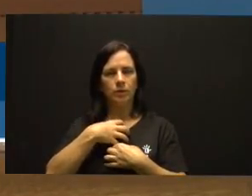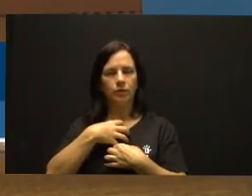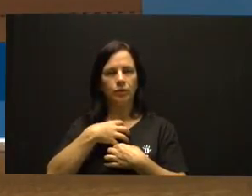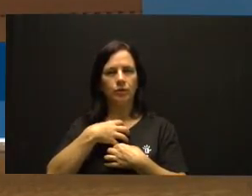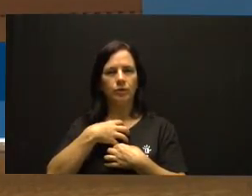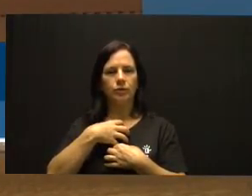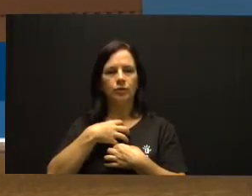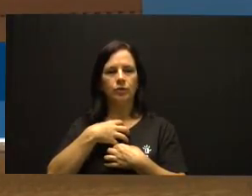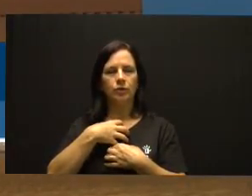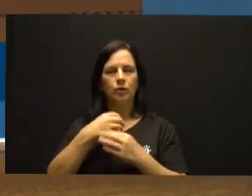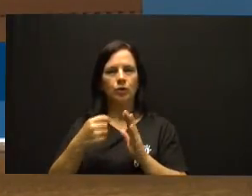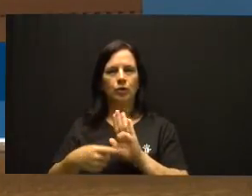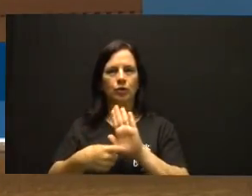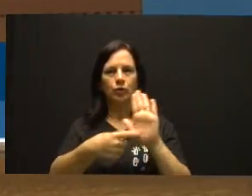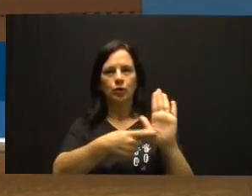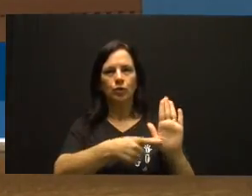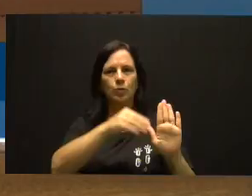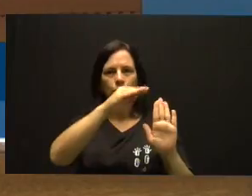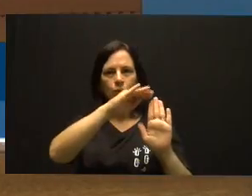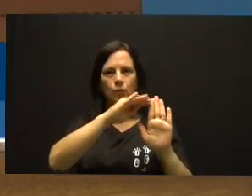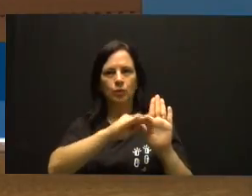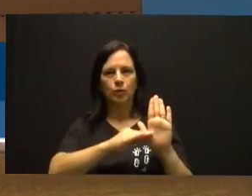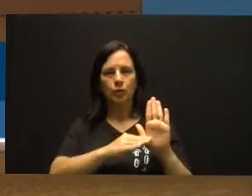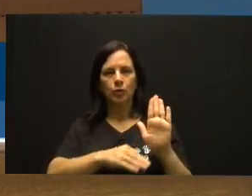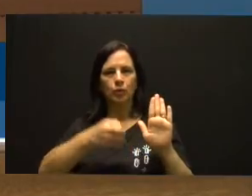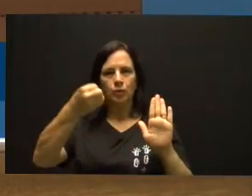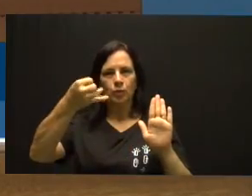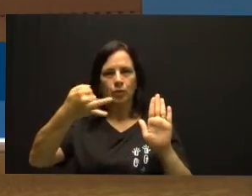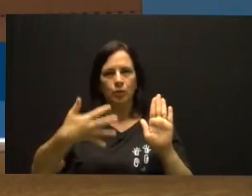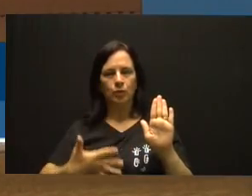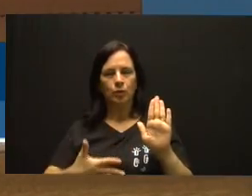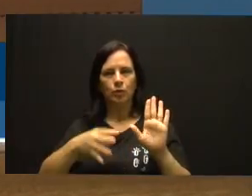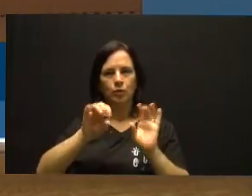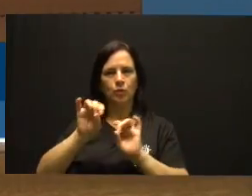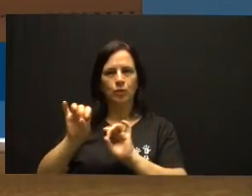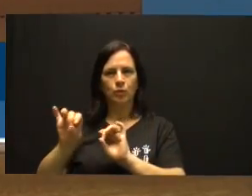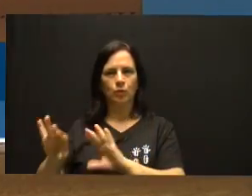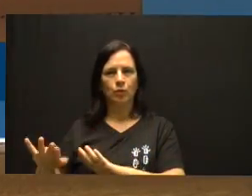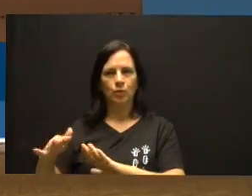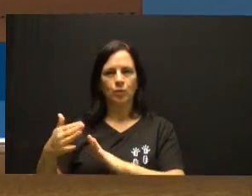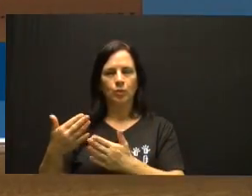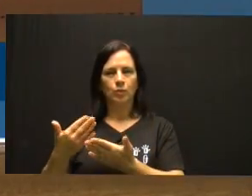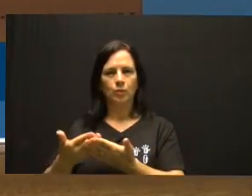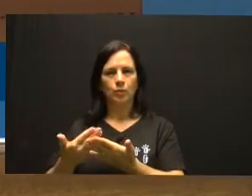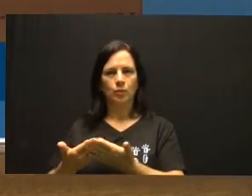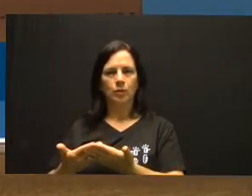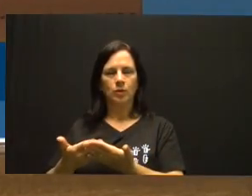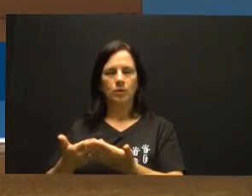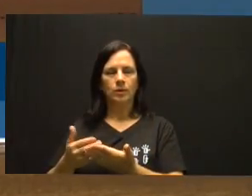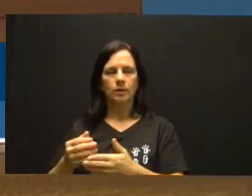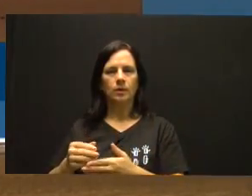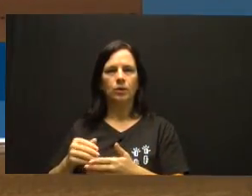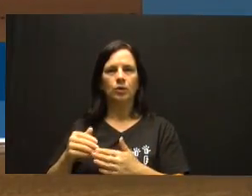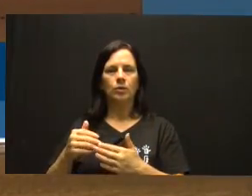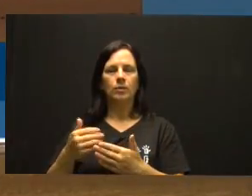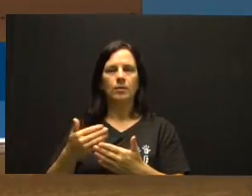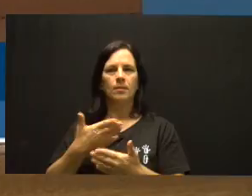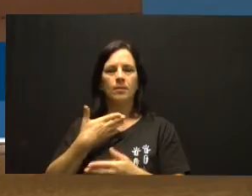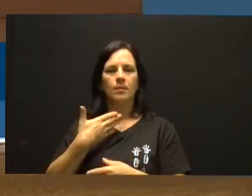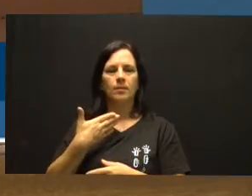sejam apresentados os devidos esclarecimentos sobre o abandono da obra, bem como estudos